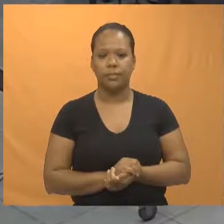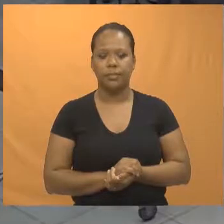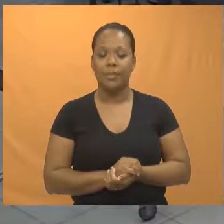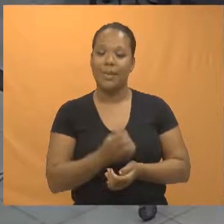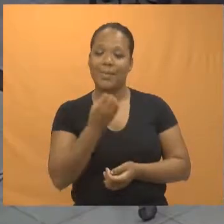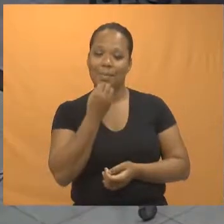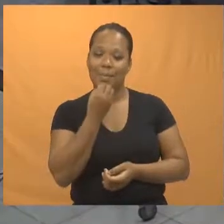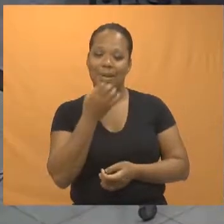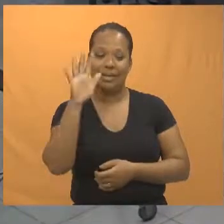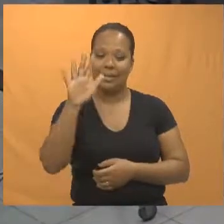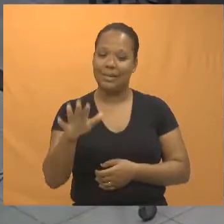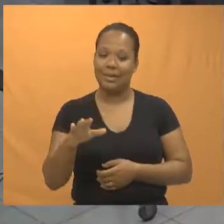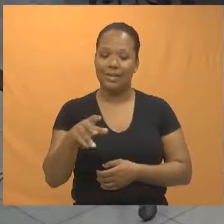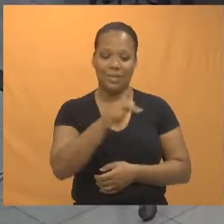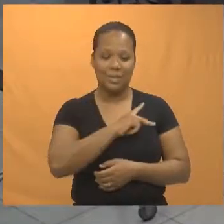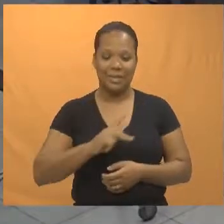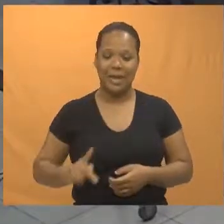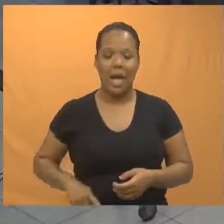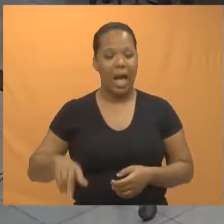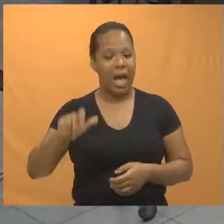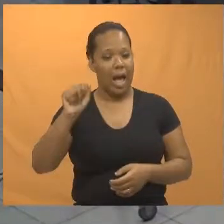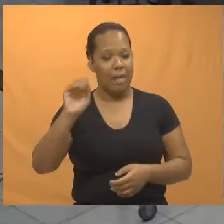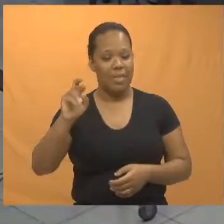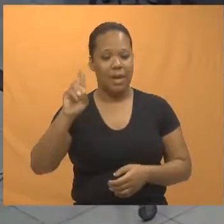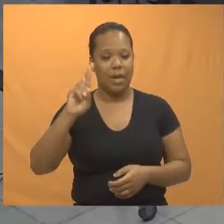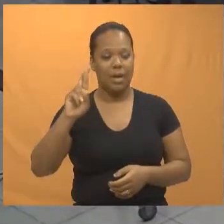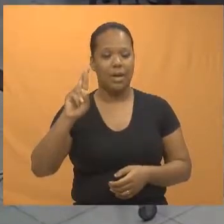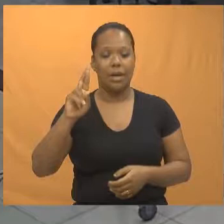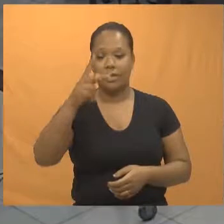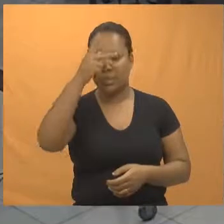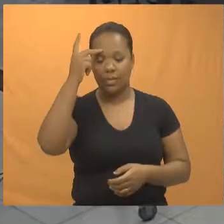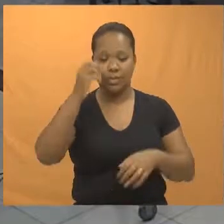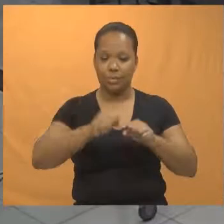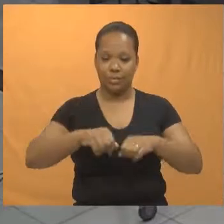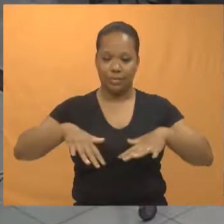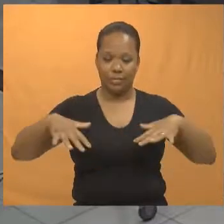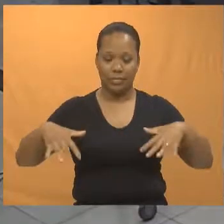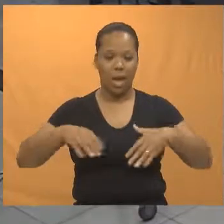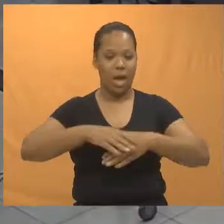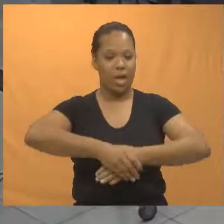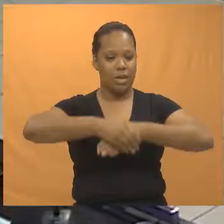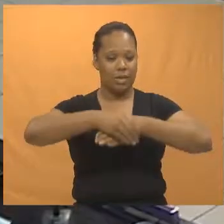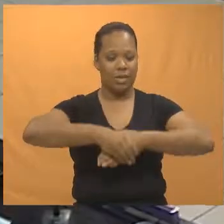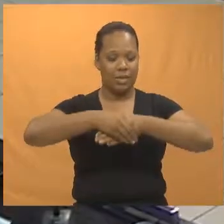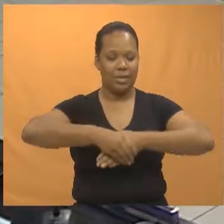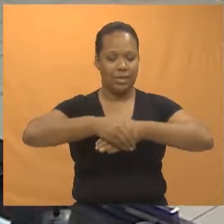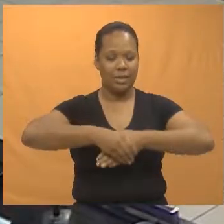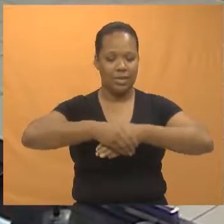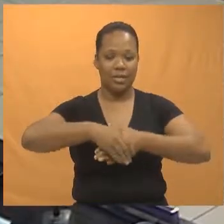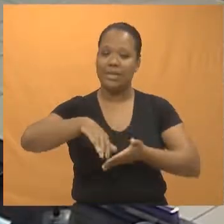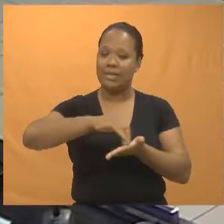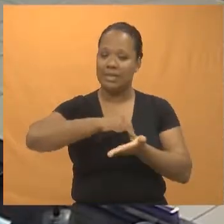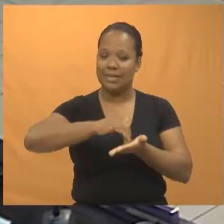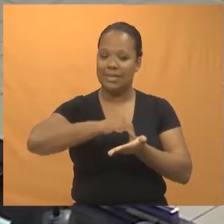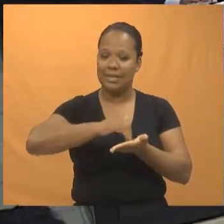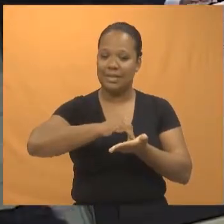Boa tarde a todos, presidente Abner, os munícipes que nos acompanham aqui na galeria. Quero cumprimentar em nome do nosso secretário de Meio Ambiente,